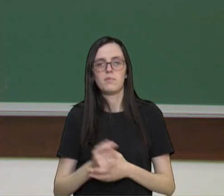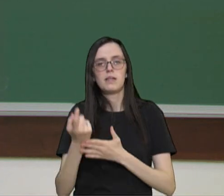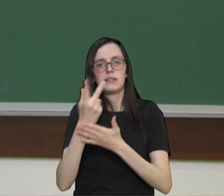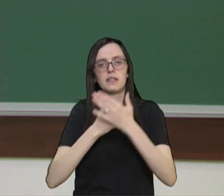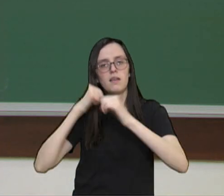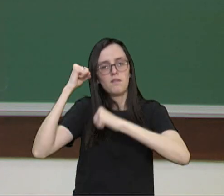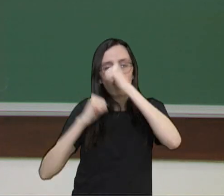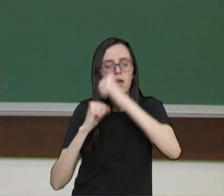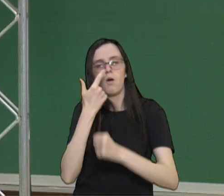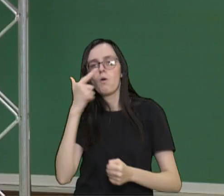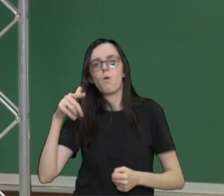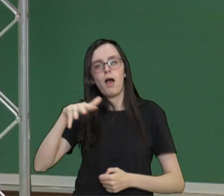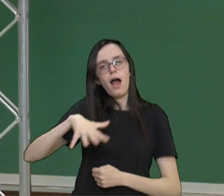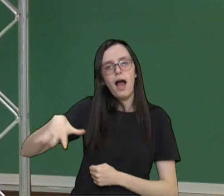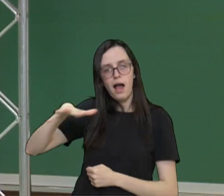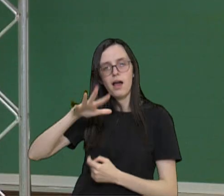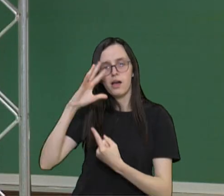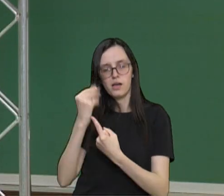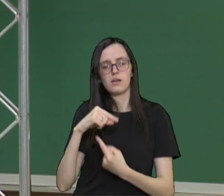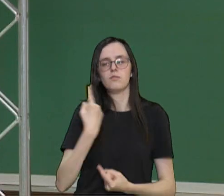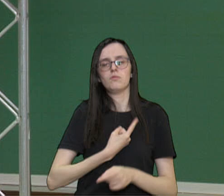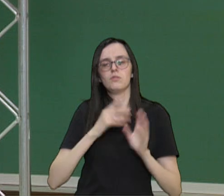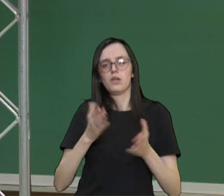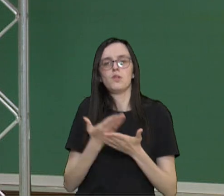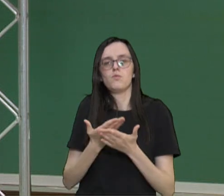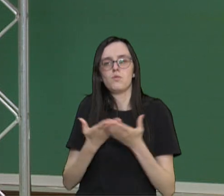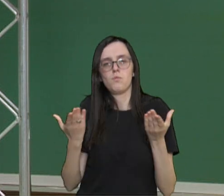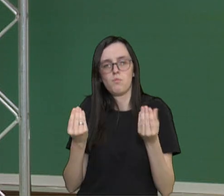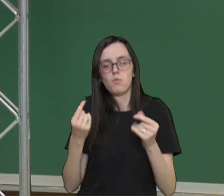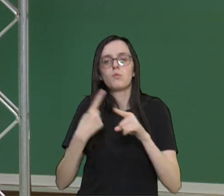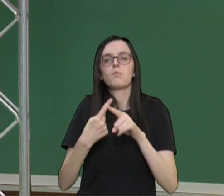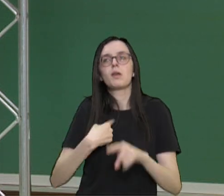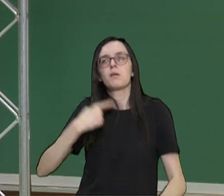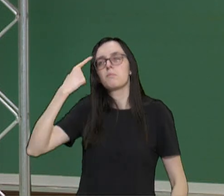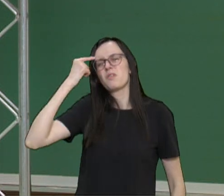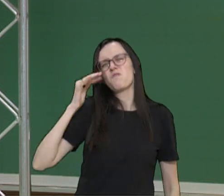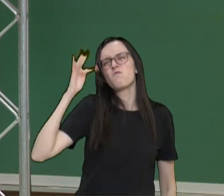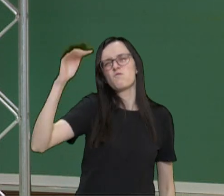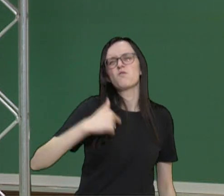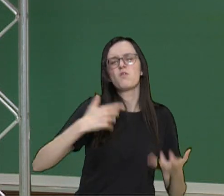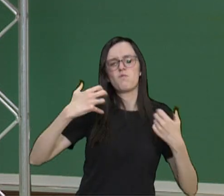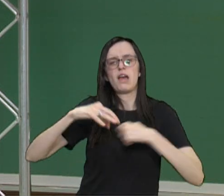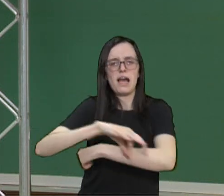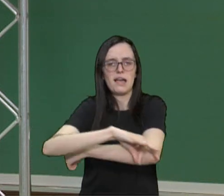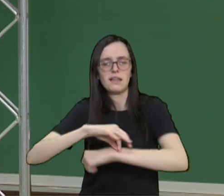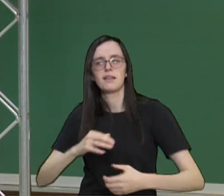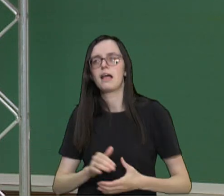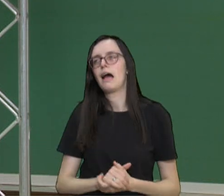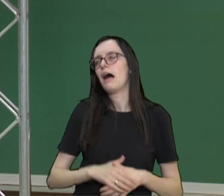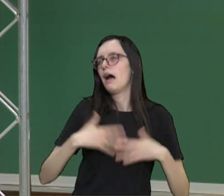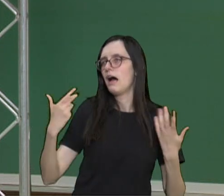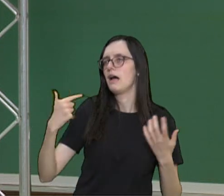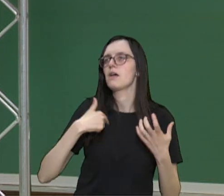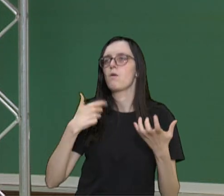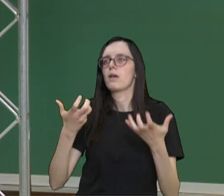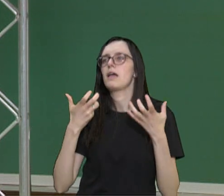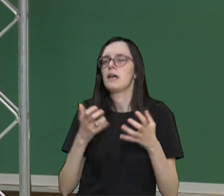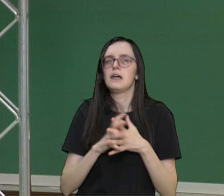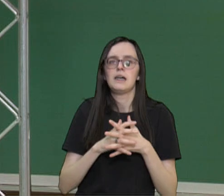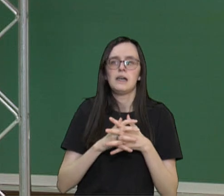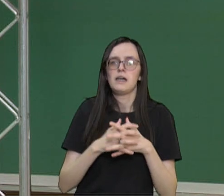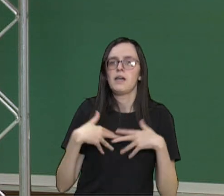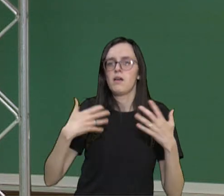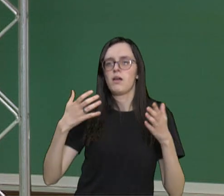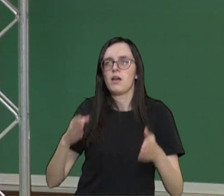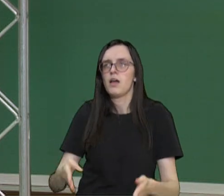nas outras áreas de arte, estuda muito isso, porque, eu quero ser um arquiteto, o que eu vou estudar em arte? Eu quero uma